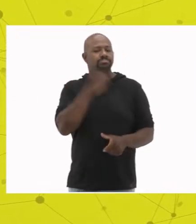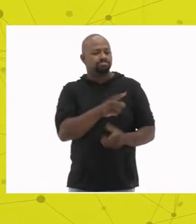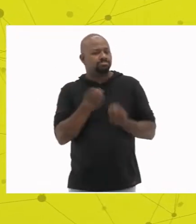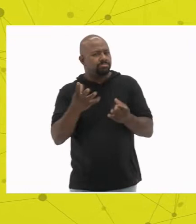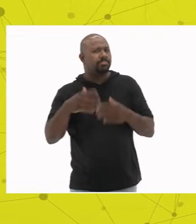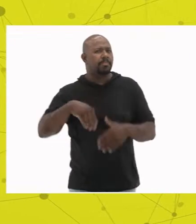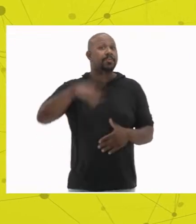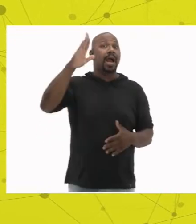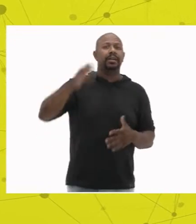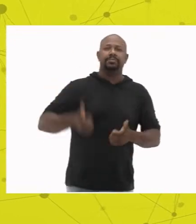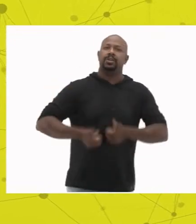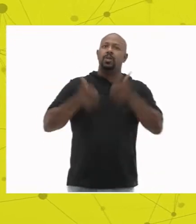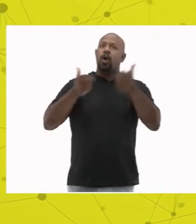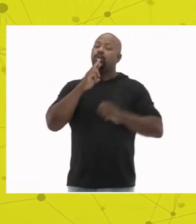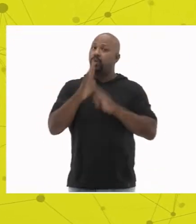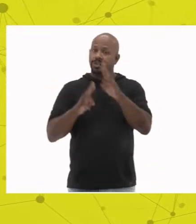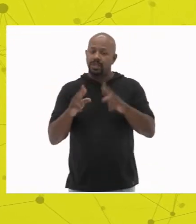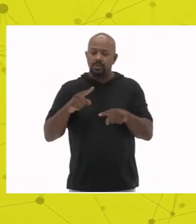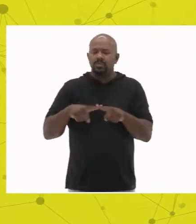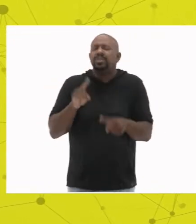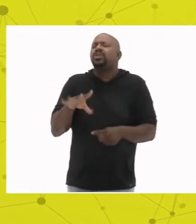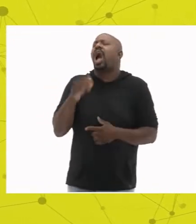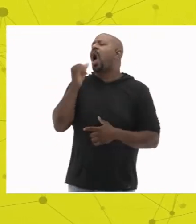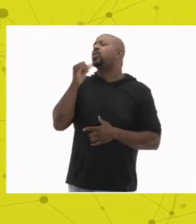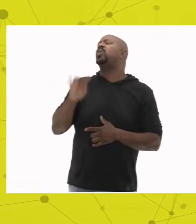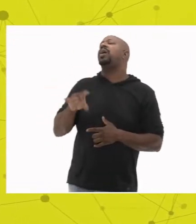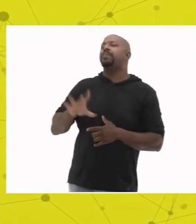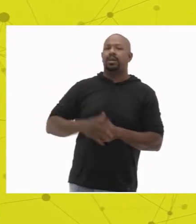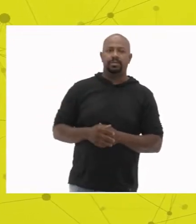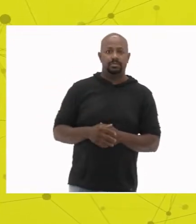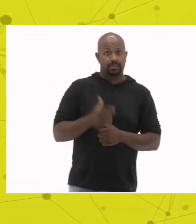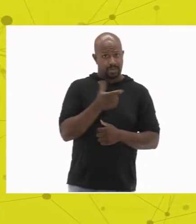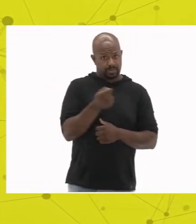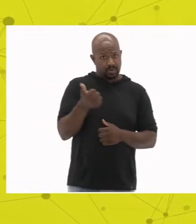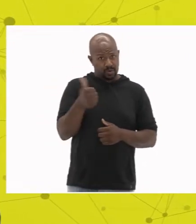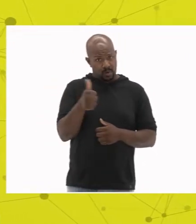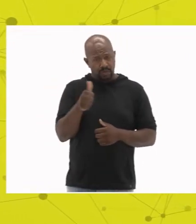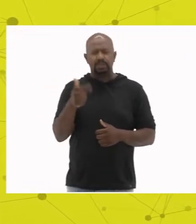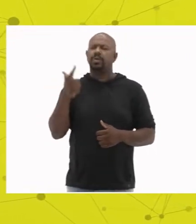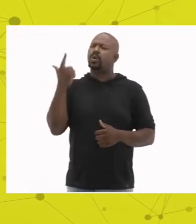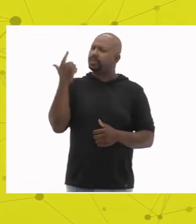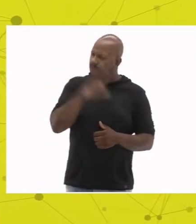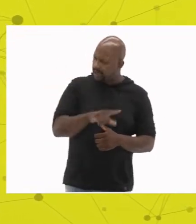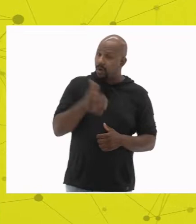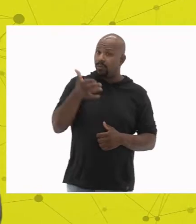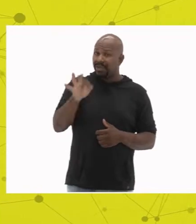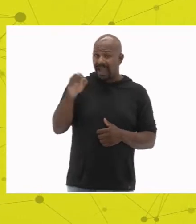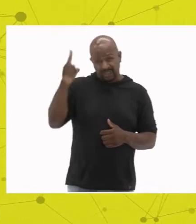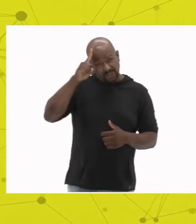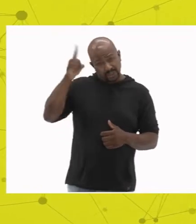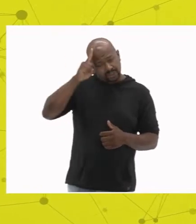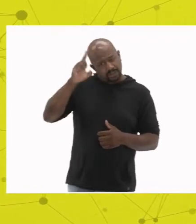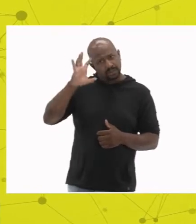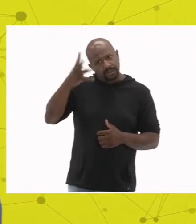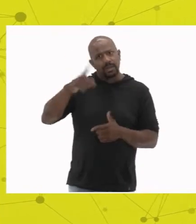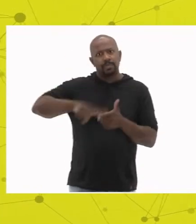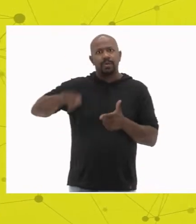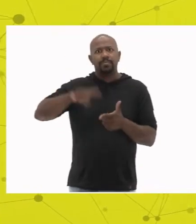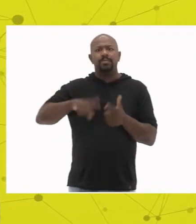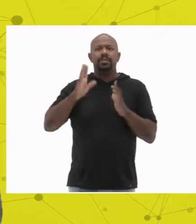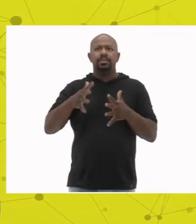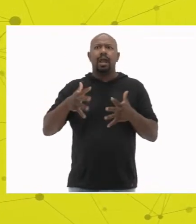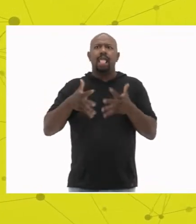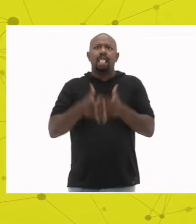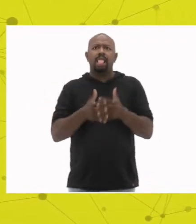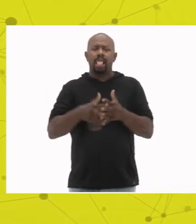viabilizar mais e melhores soluções que métodos automáticos. E em 2011, conseguiram em 10 dias solucionar um problema